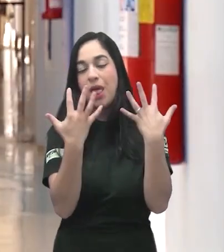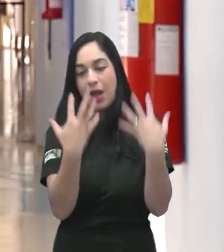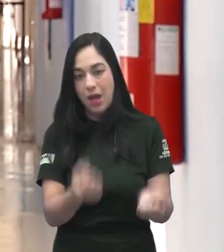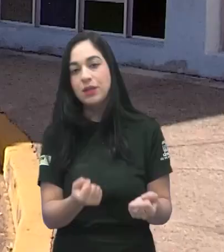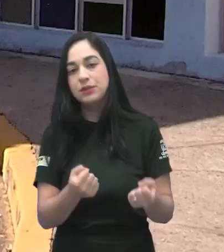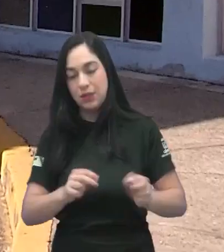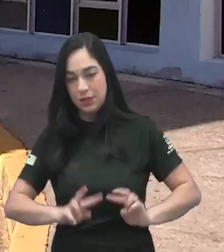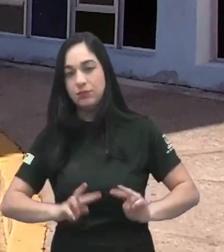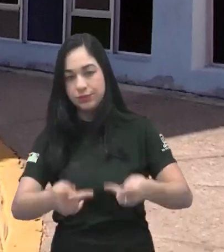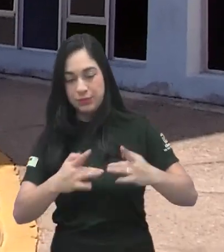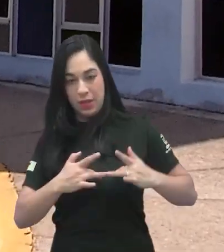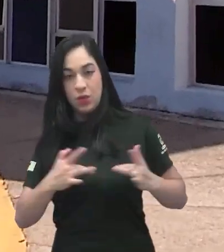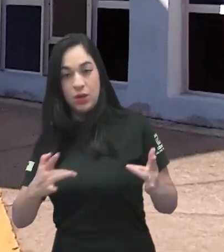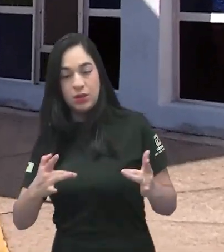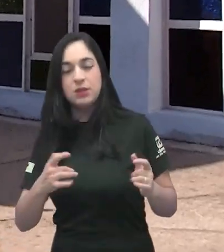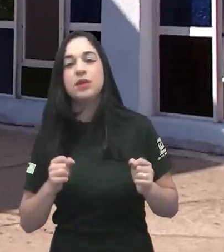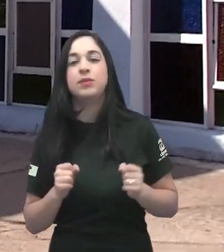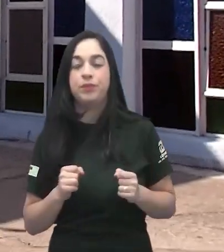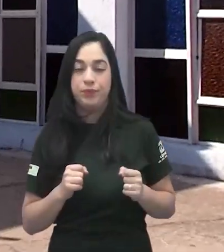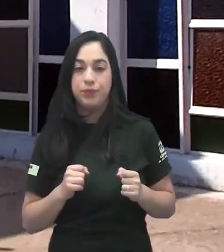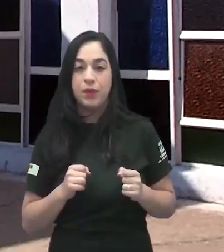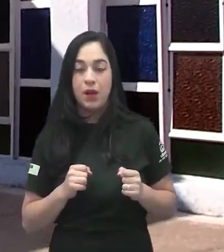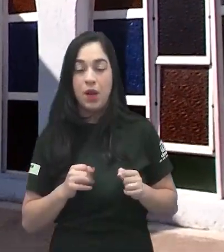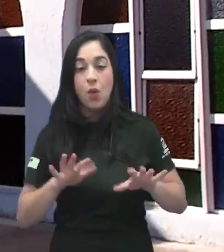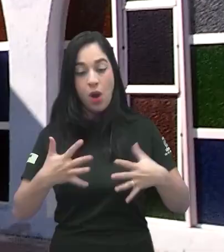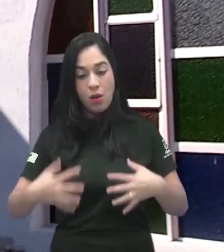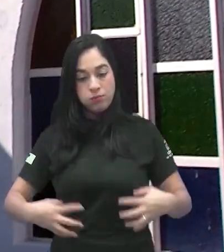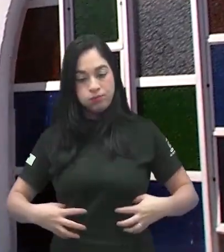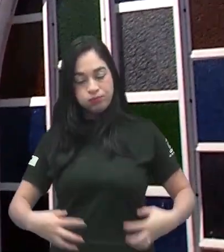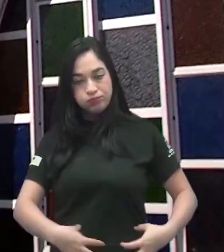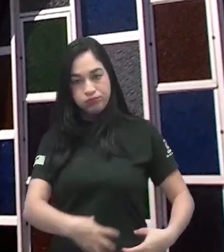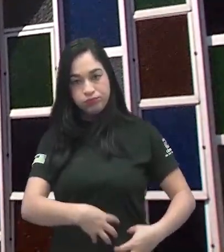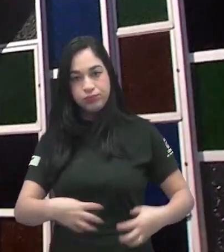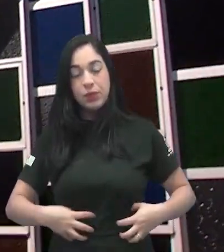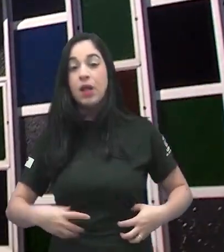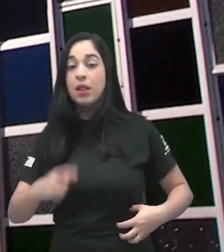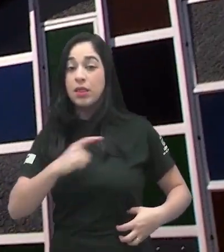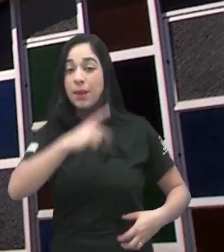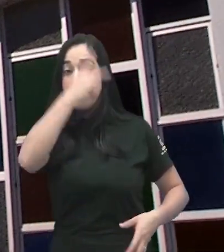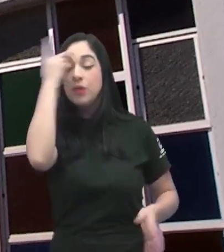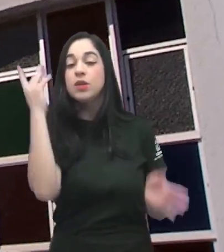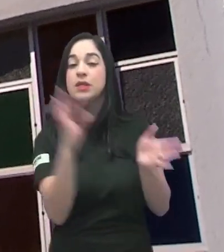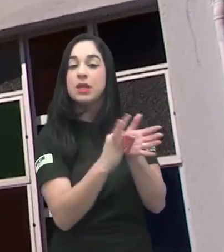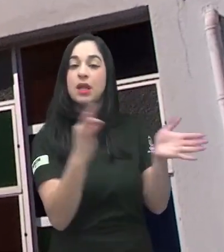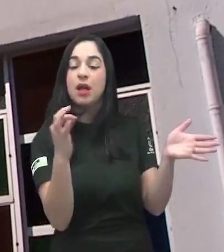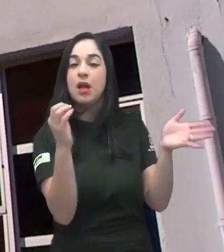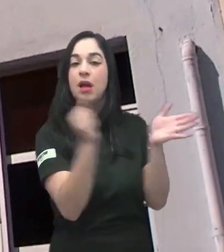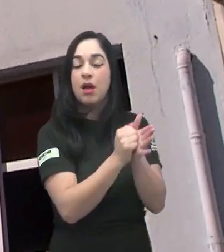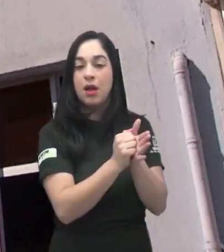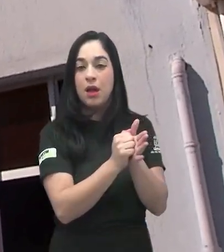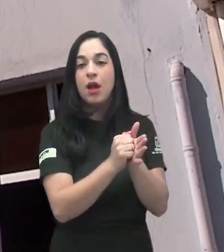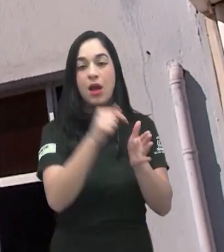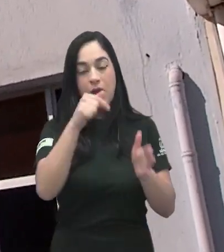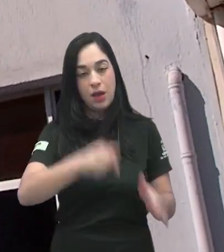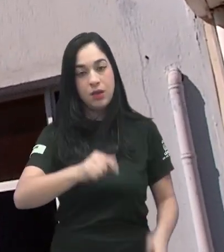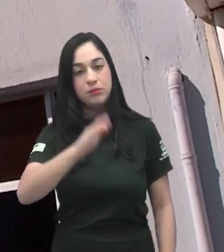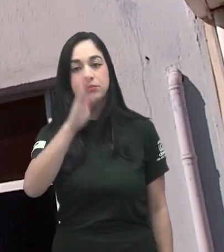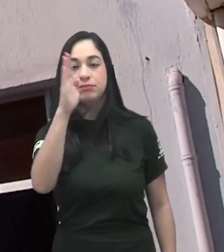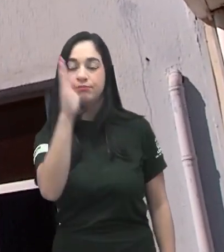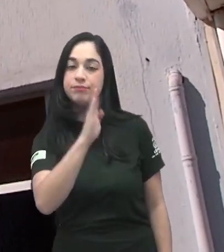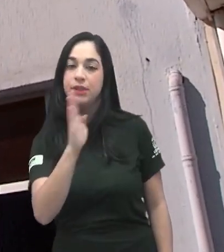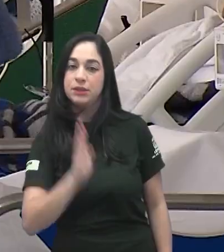para a doação. Depois da captação, os órgãos são destinados a pacientes cadastrados no Sistema Nacional